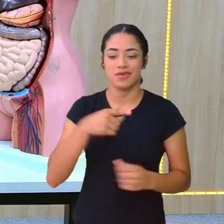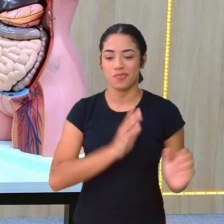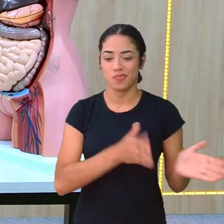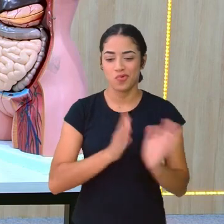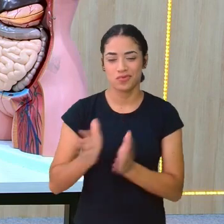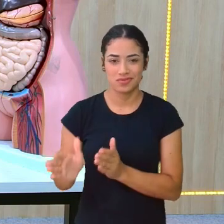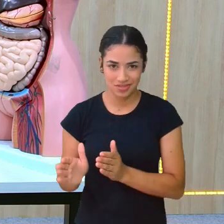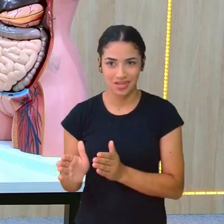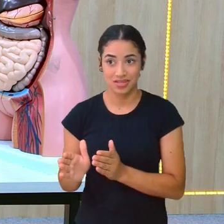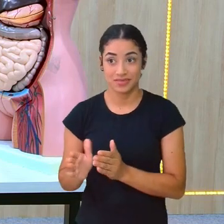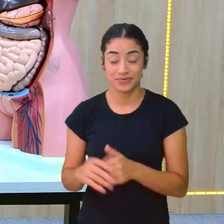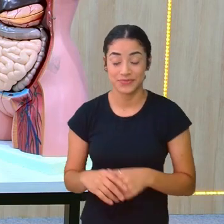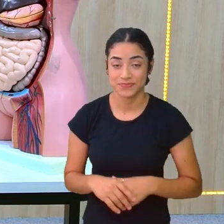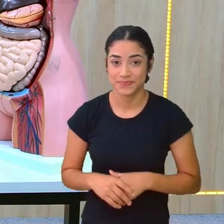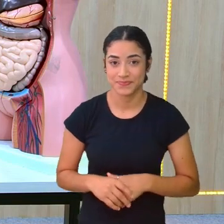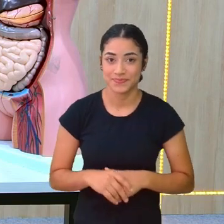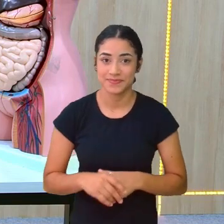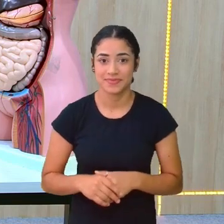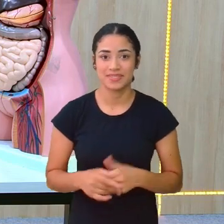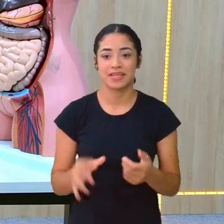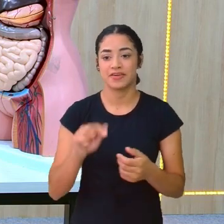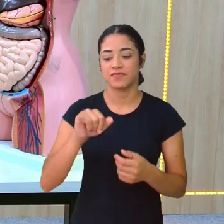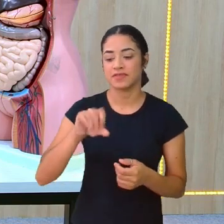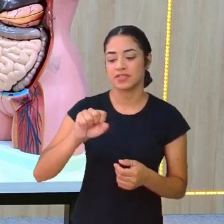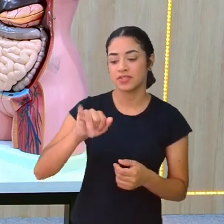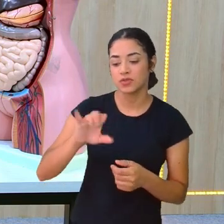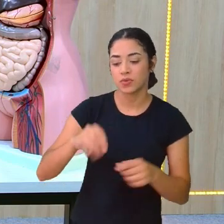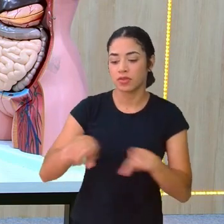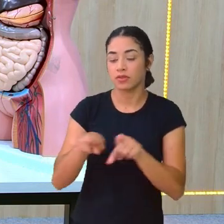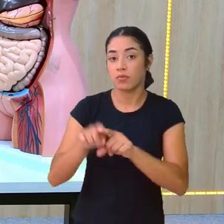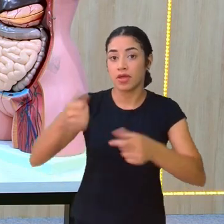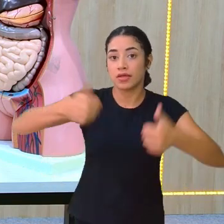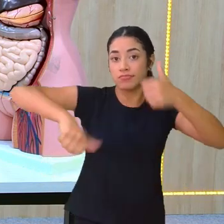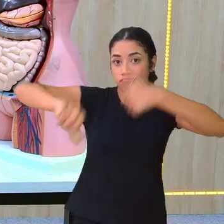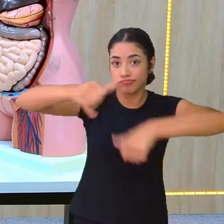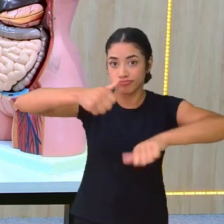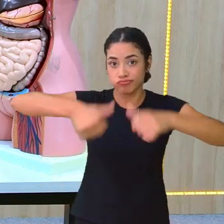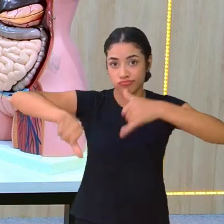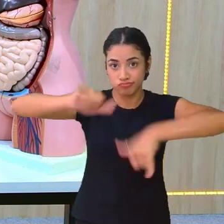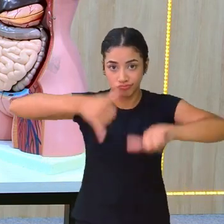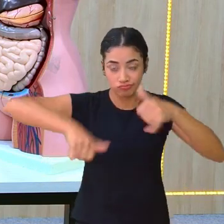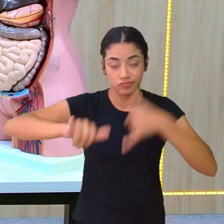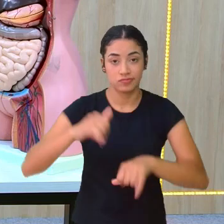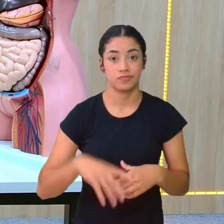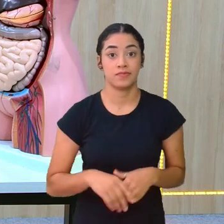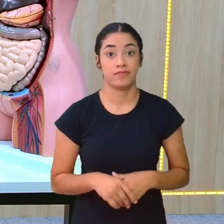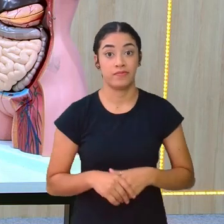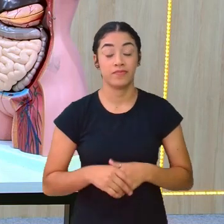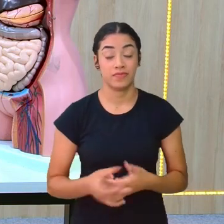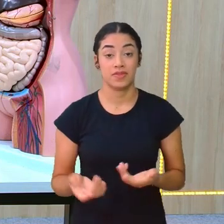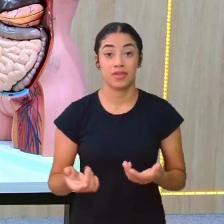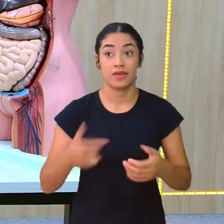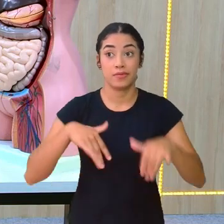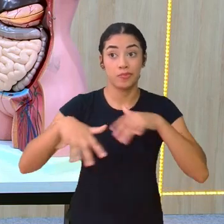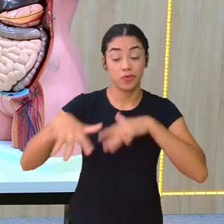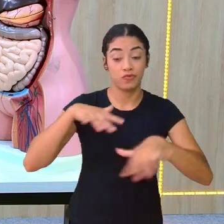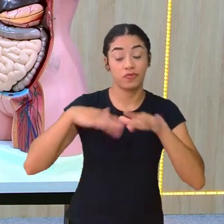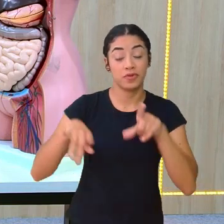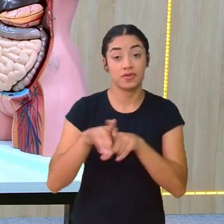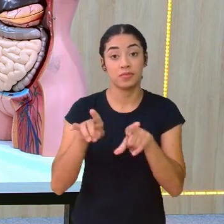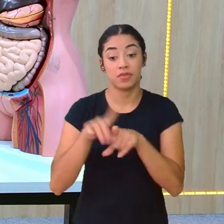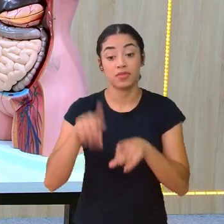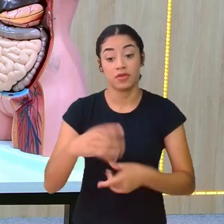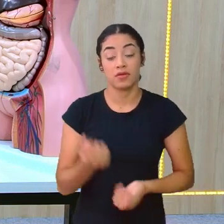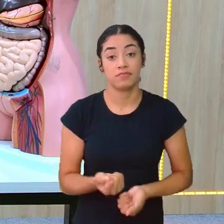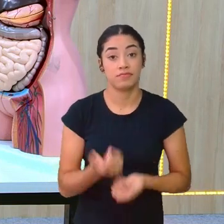processo físico e químico, né? A questão aí da gente ver que esse estômago, ele movimenta e também ocorre reações